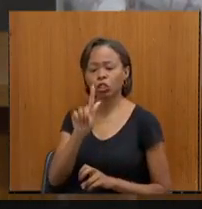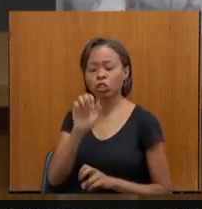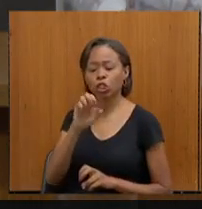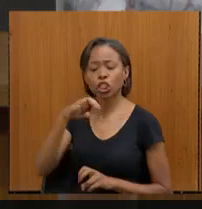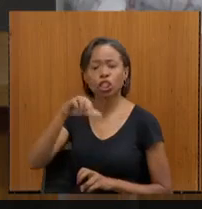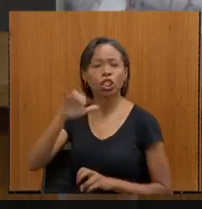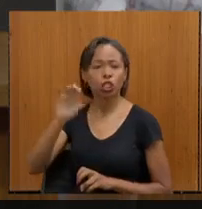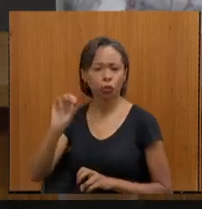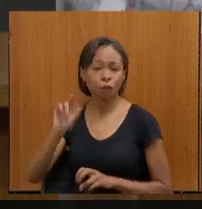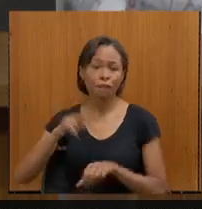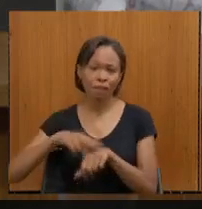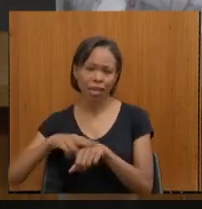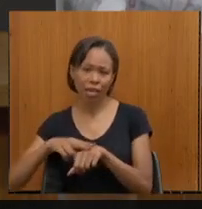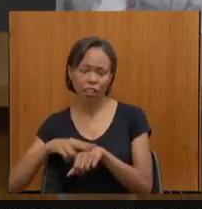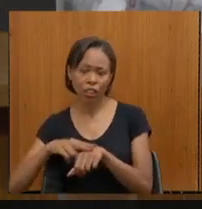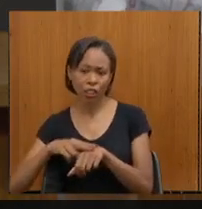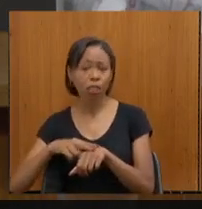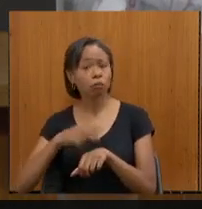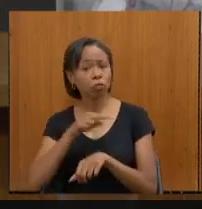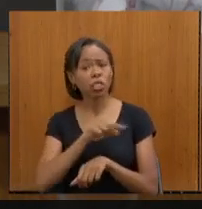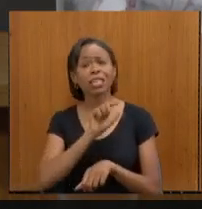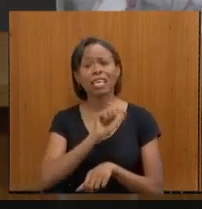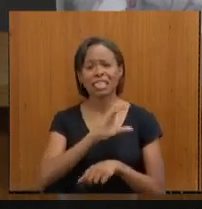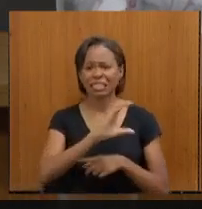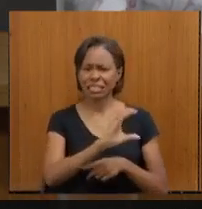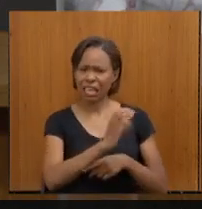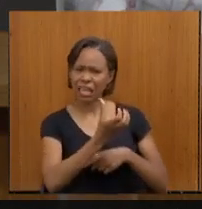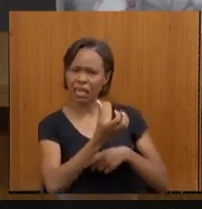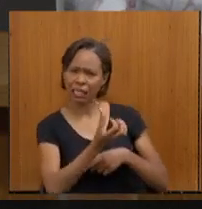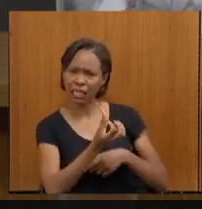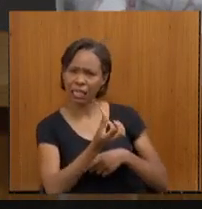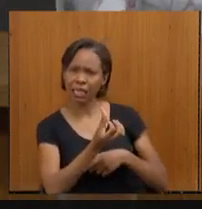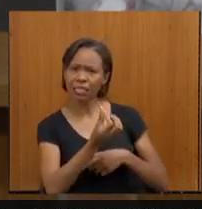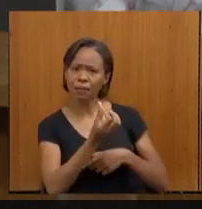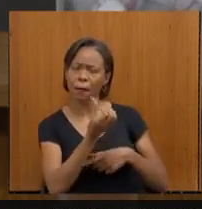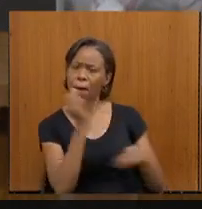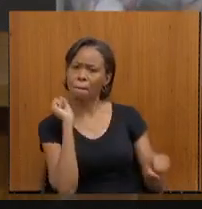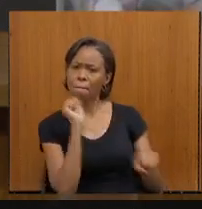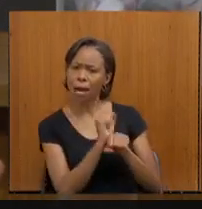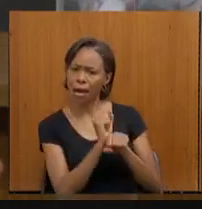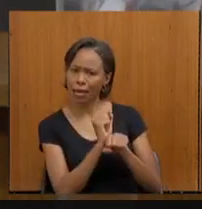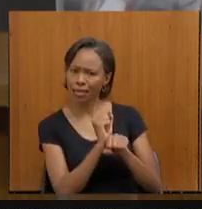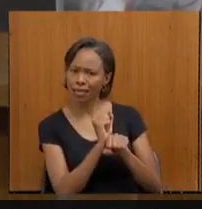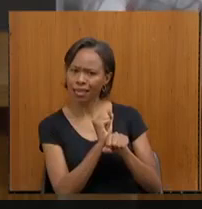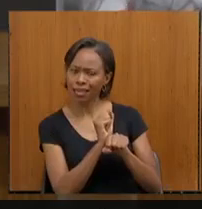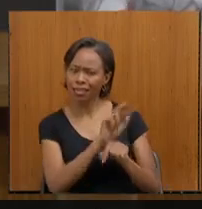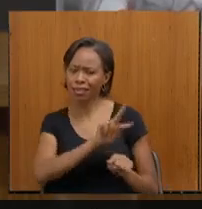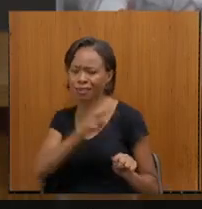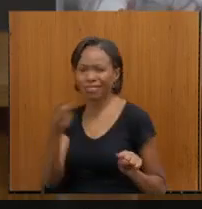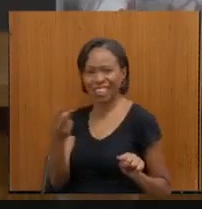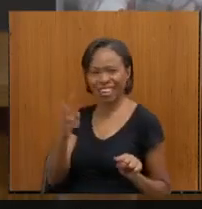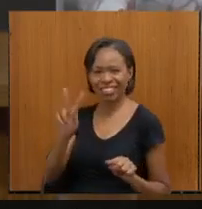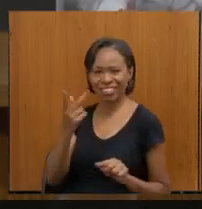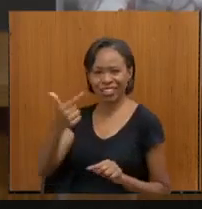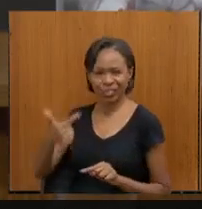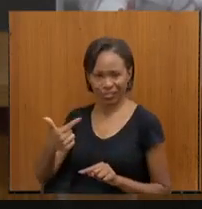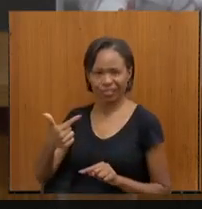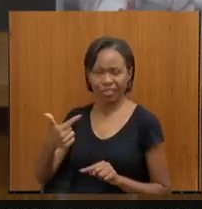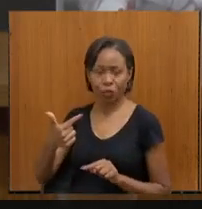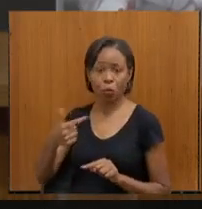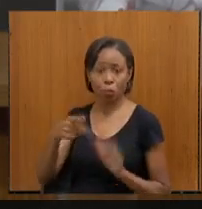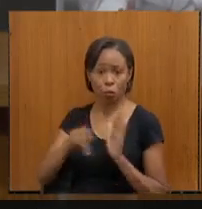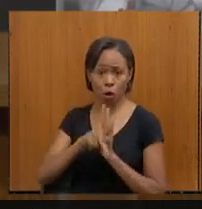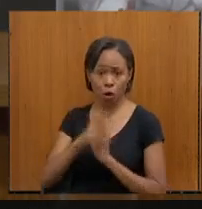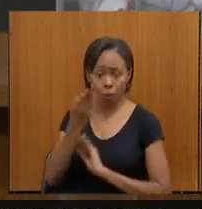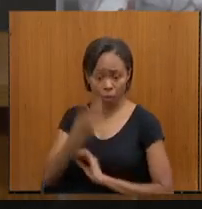descarbonização está trazendo para para o Brasil para Minas Gerais e na verdade para o mundo inteiro